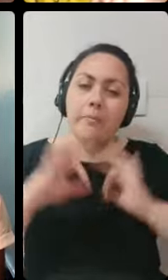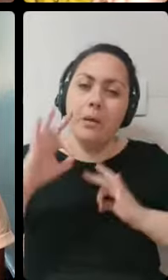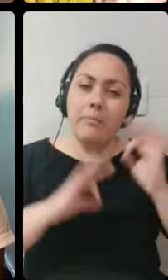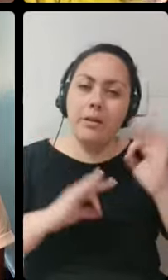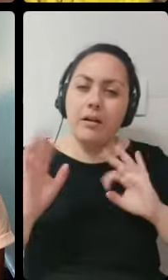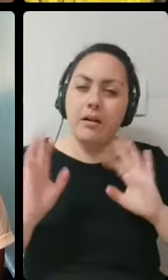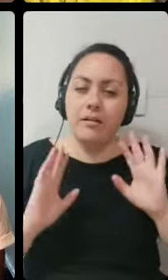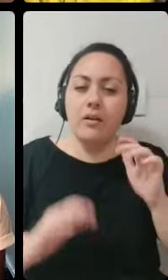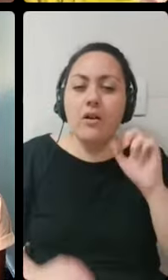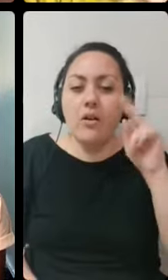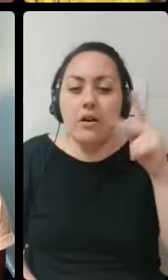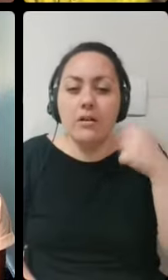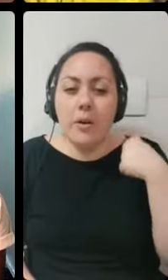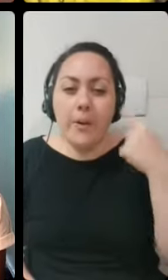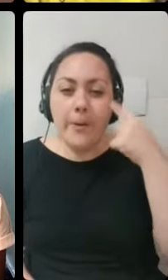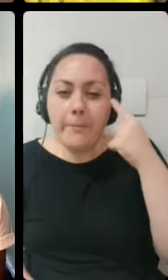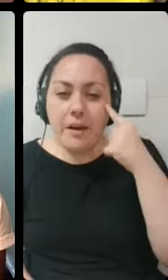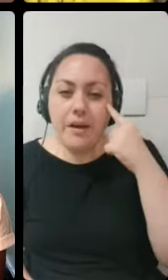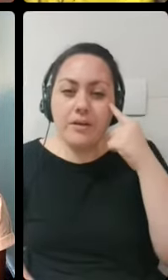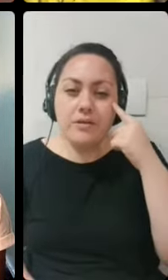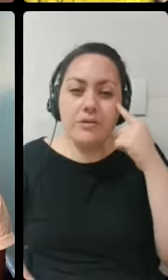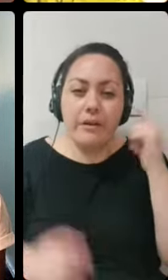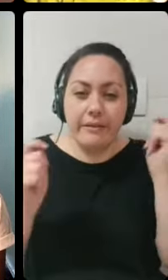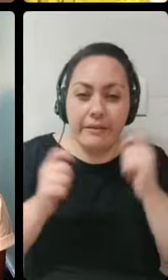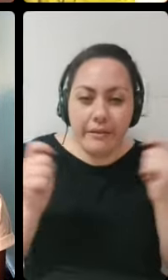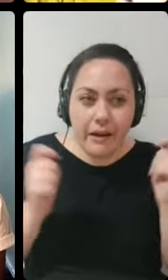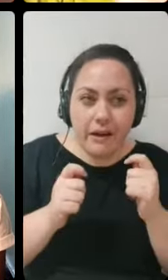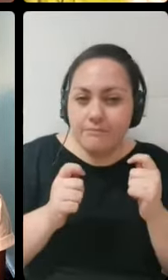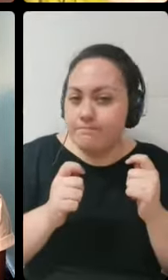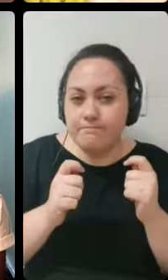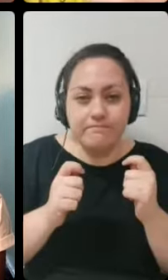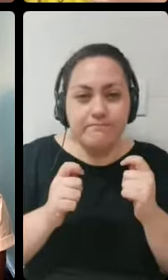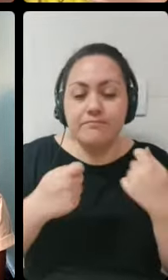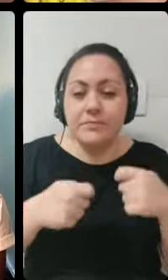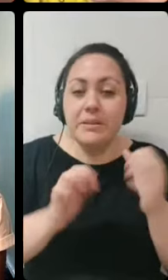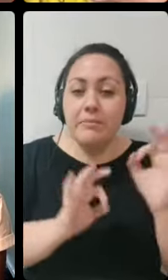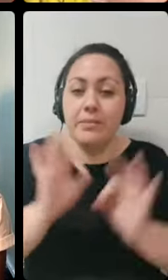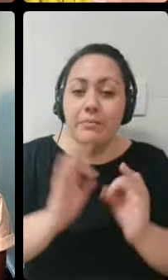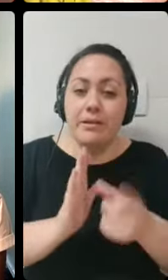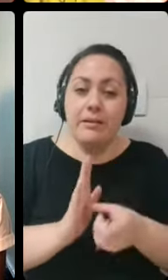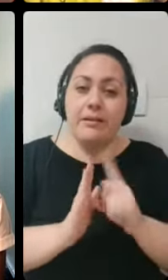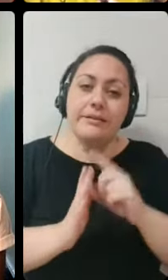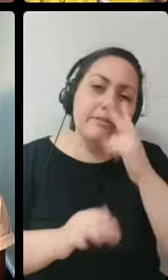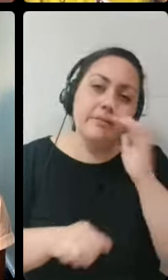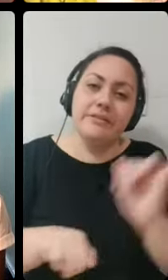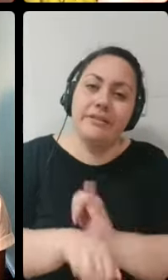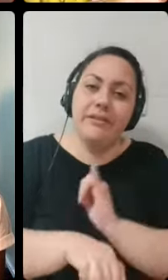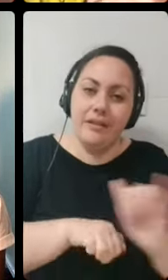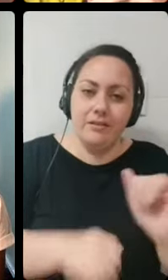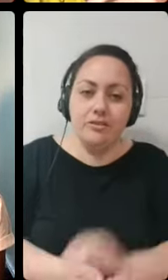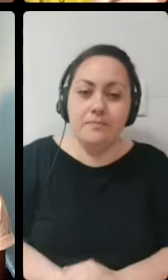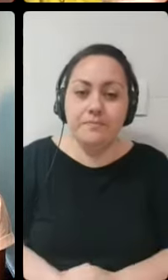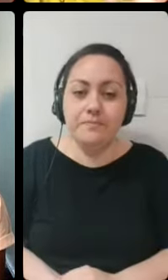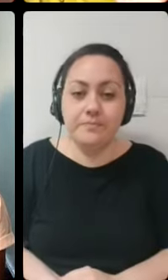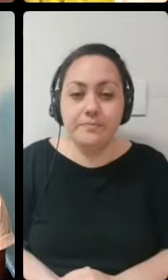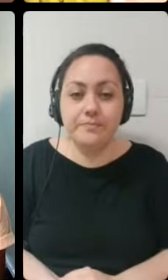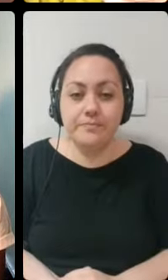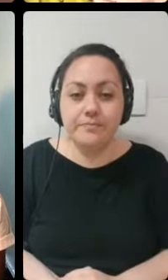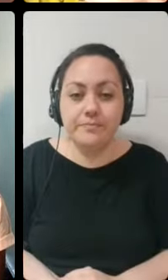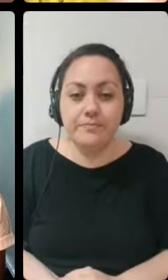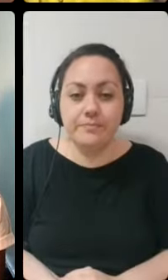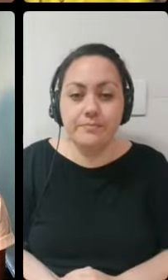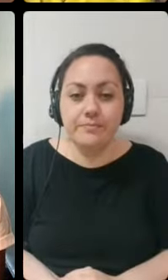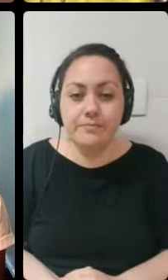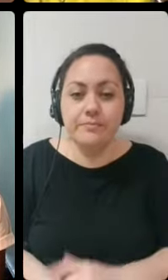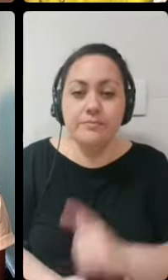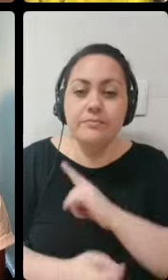planeja. Então, a gente vai ter que ter alguns planos. E acaba também que nos ajuda, pelo menos para mim, ajudou bastante na questão de, tipo, me